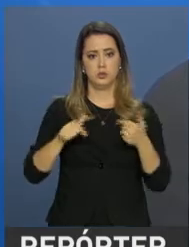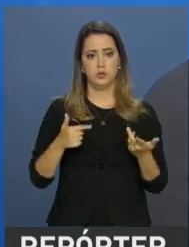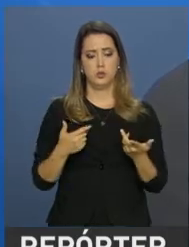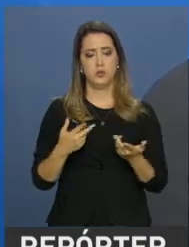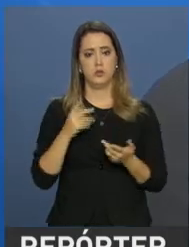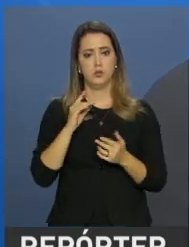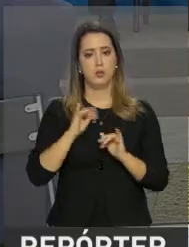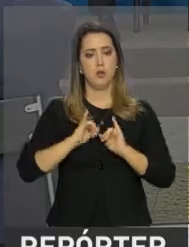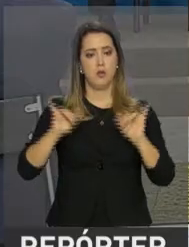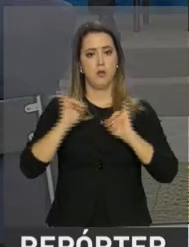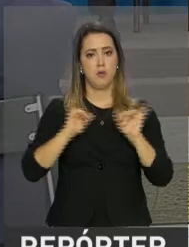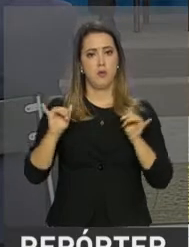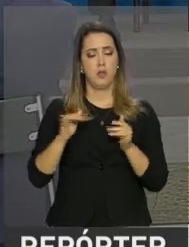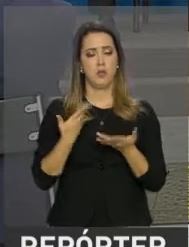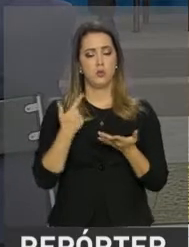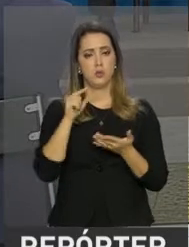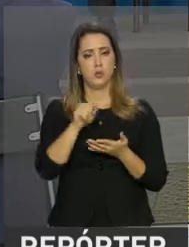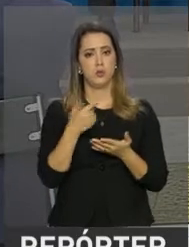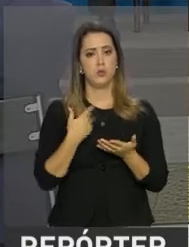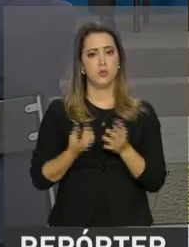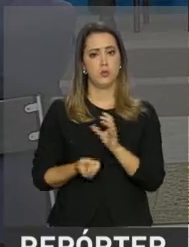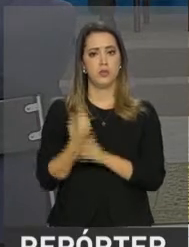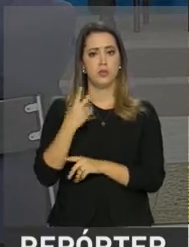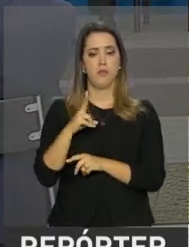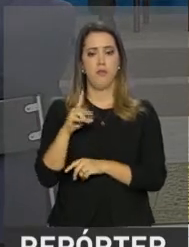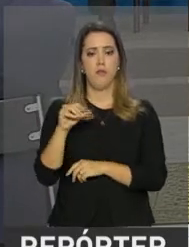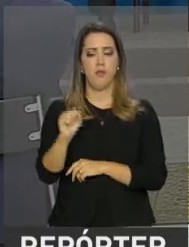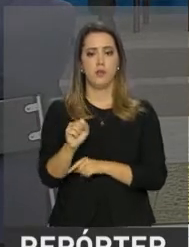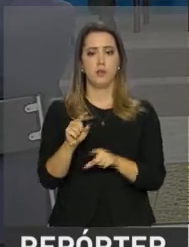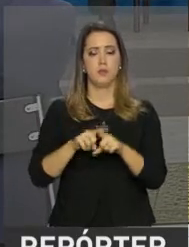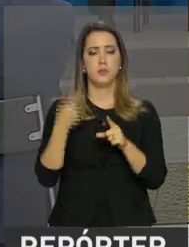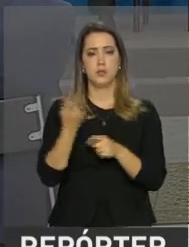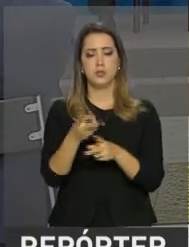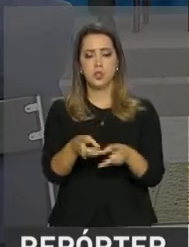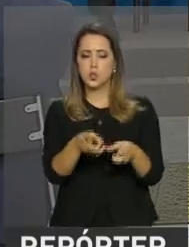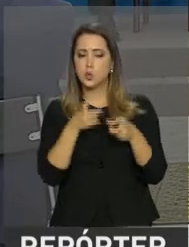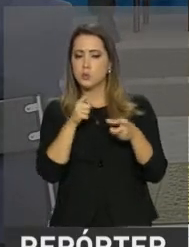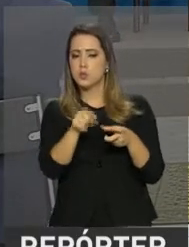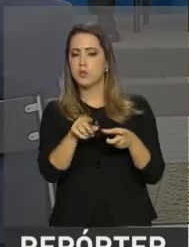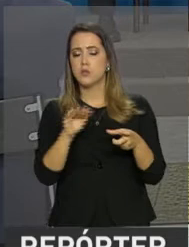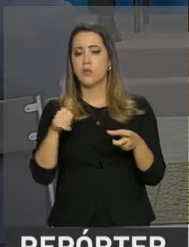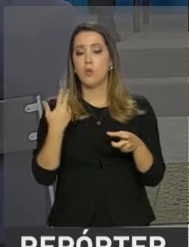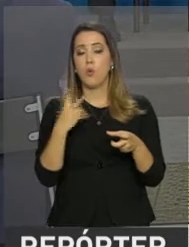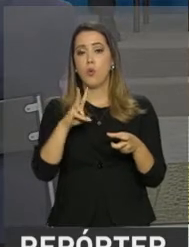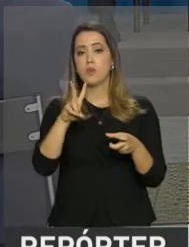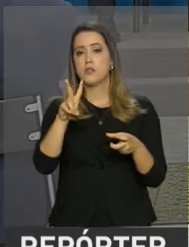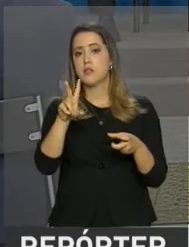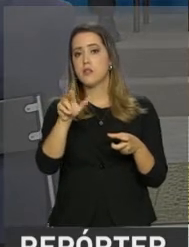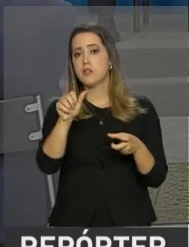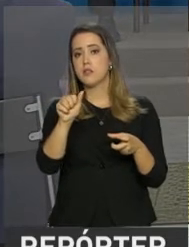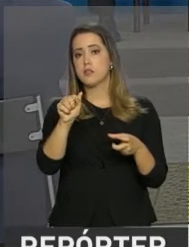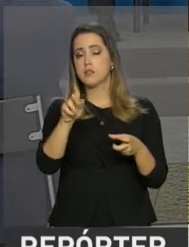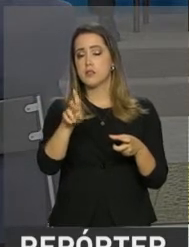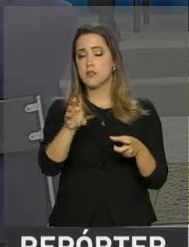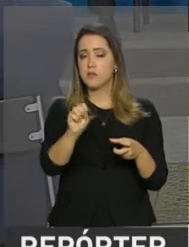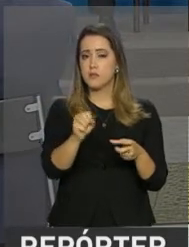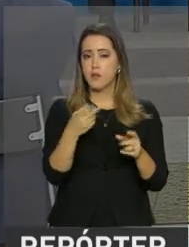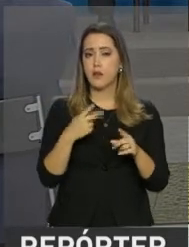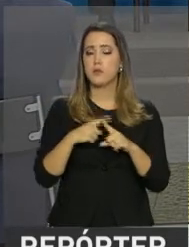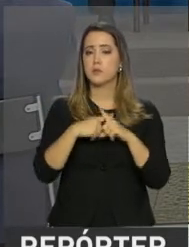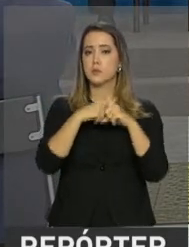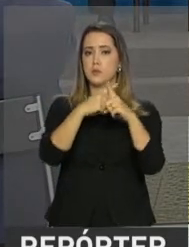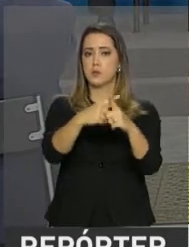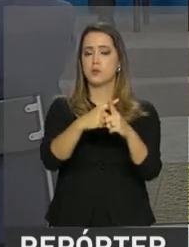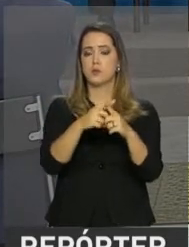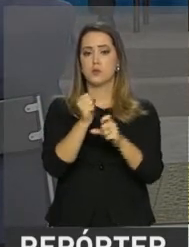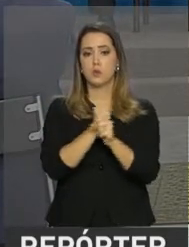pública só as vagas que foram geradas mas se nós fomos olhar as vagas geradas positivas